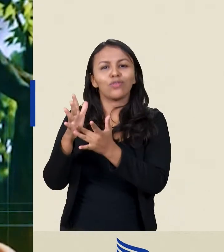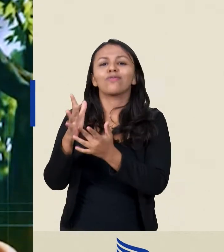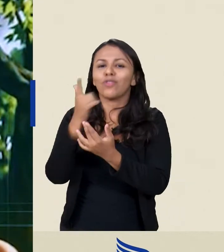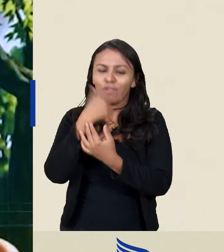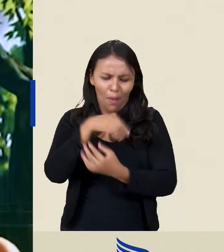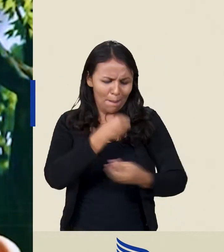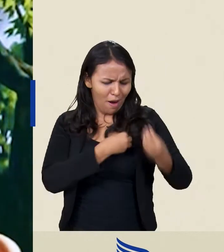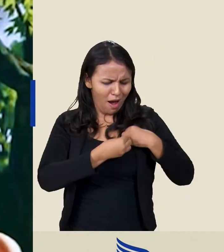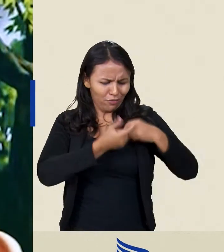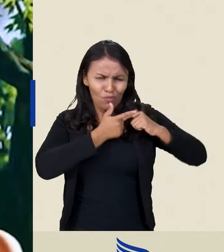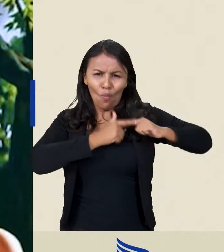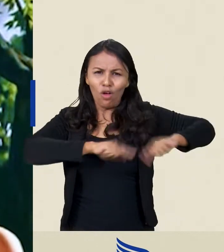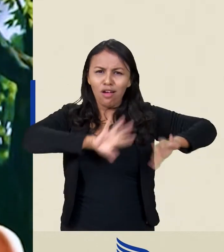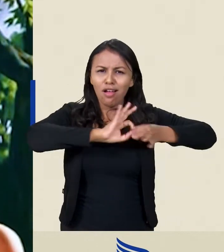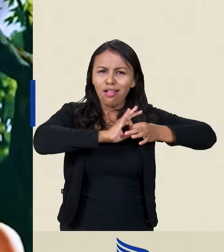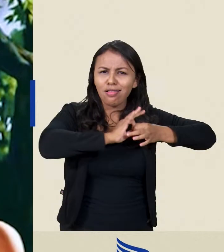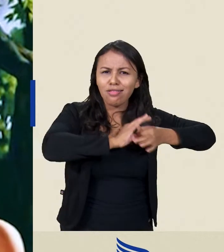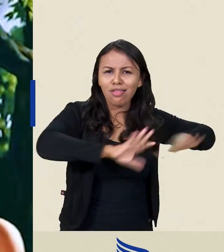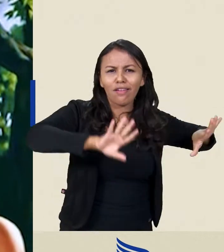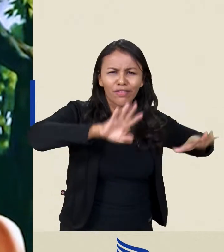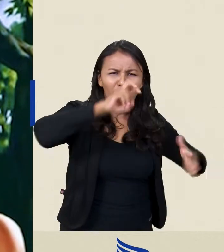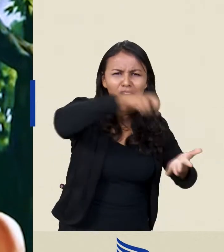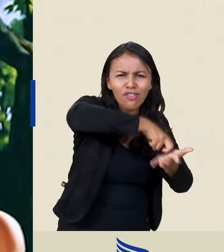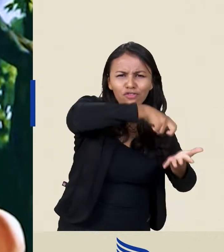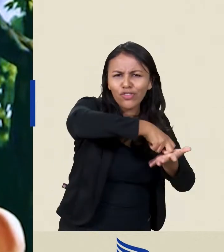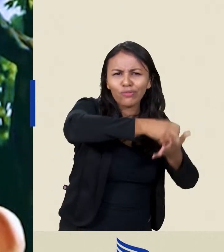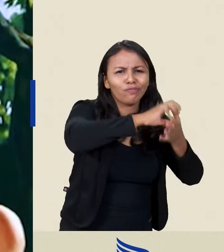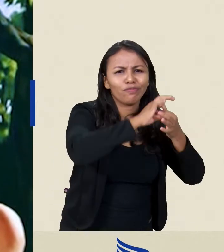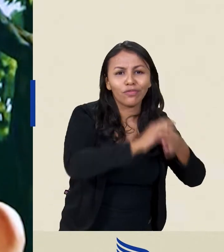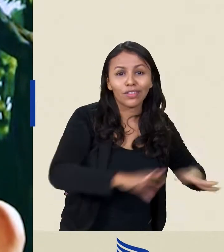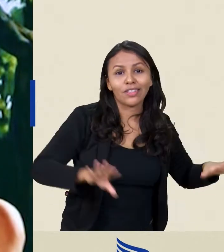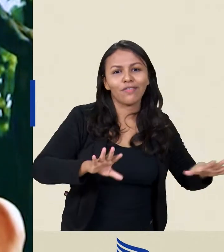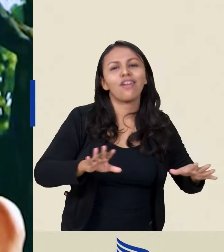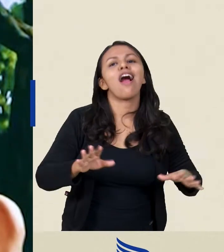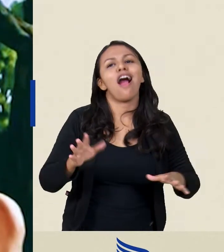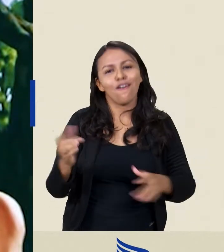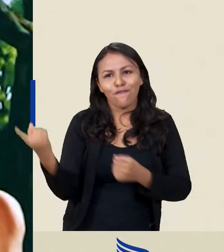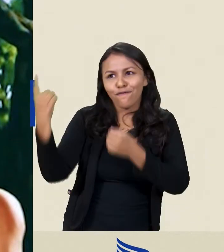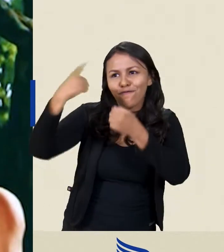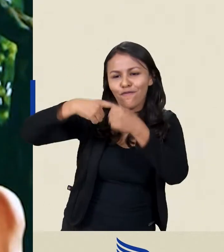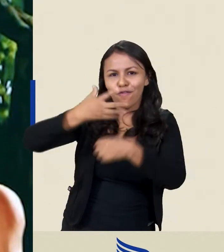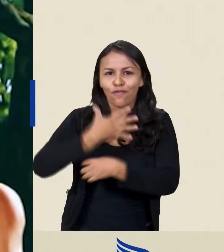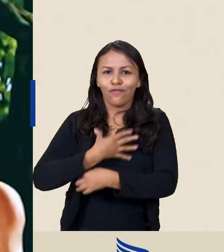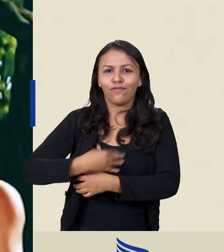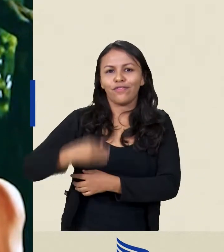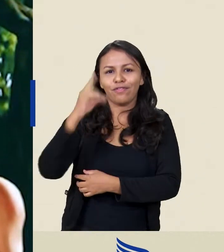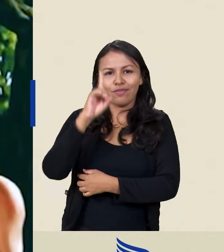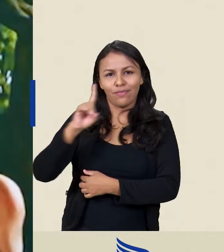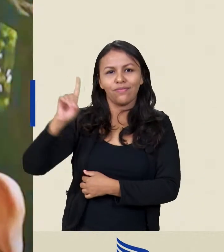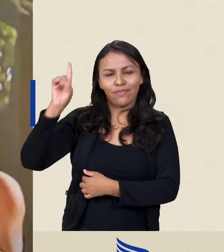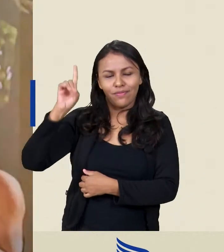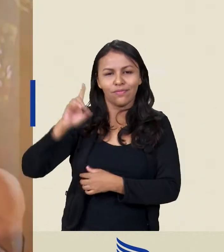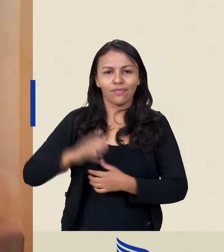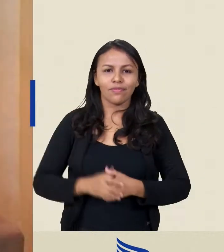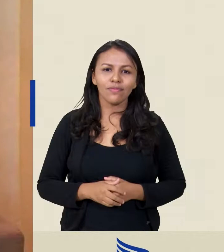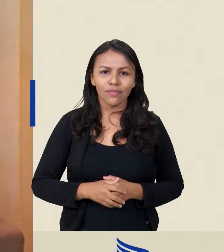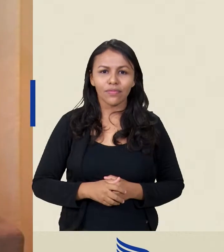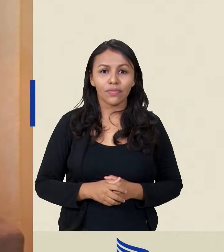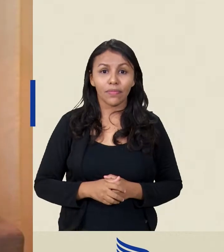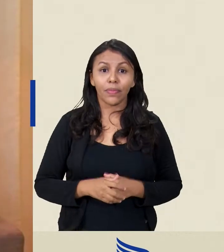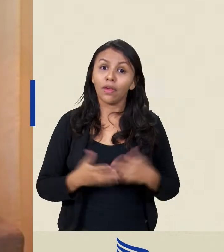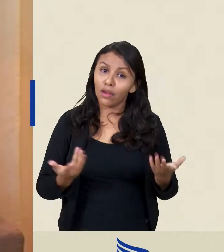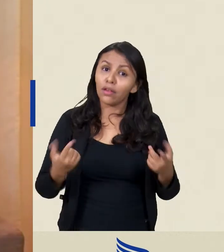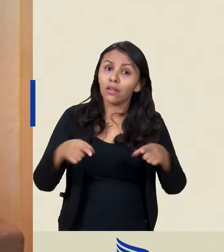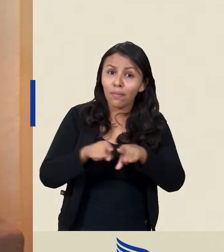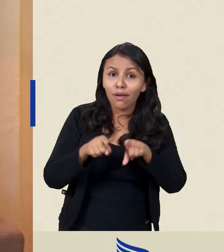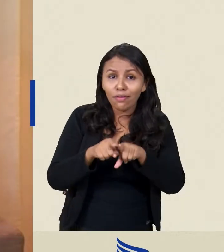pecado e reaver a posição original de filhos e filhas de Deus. E também